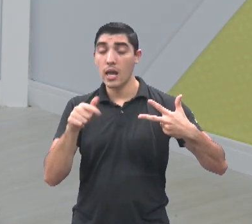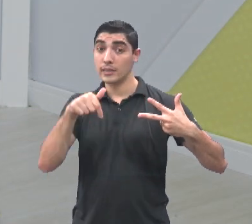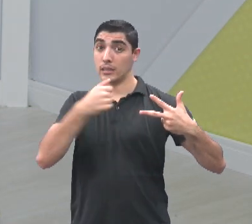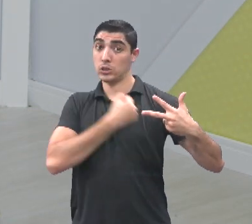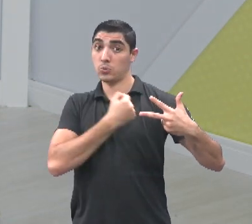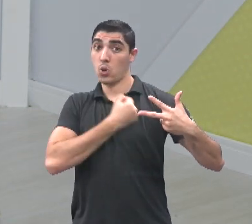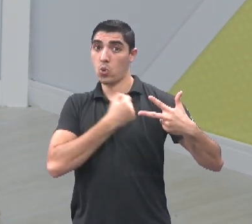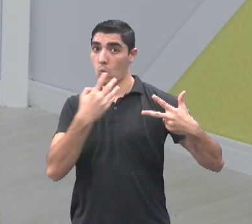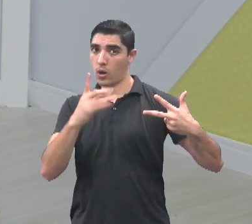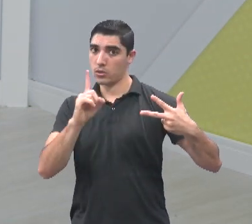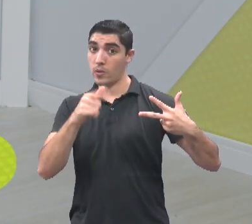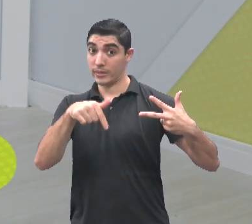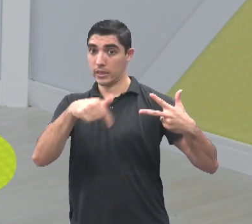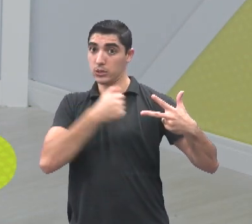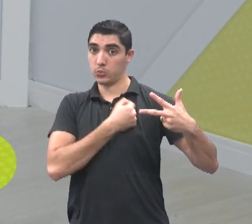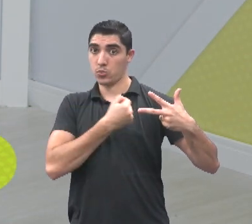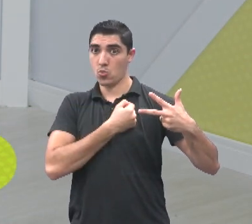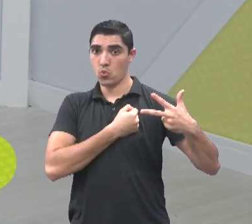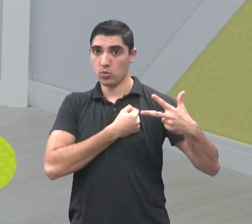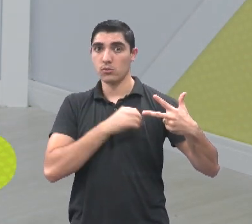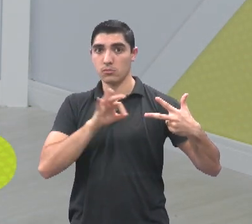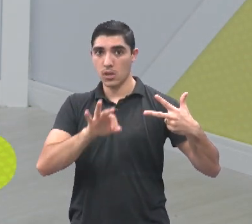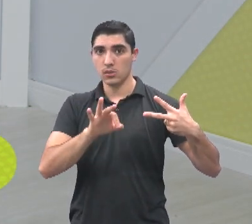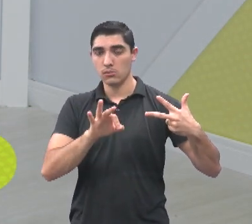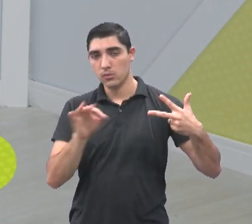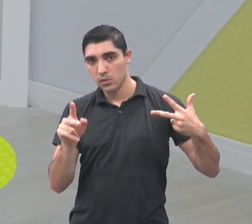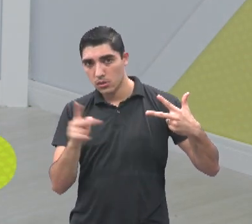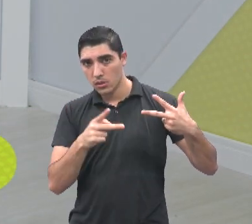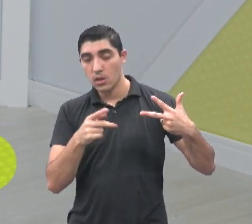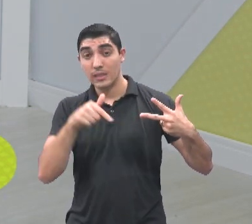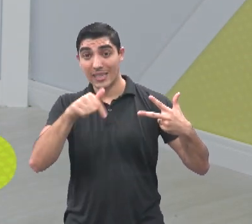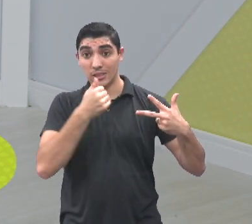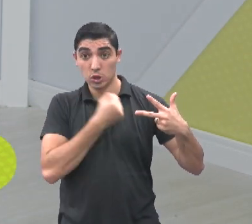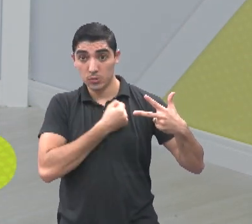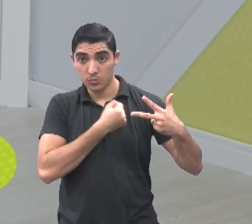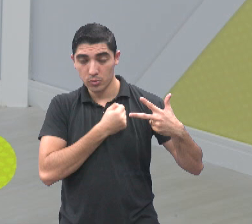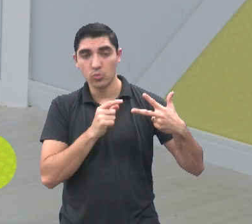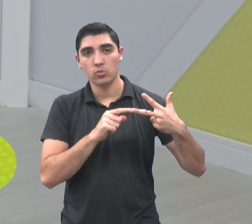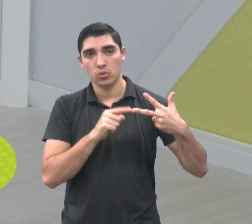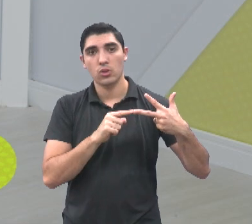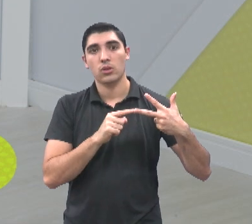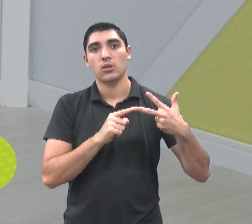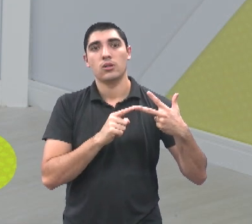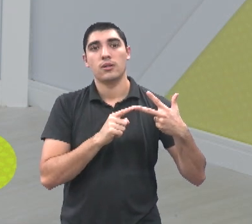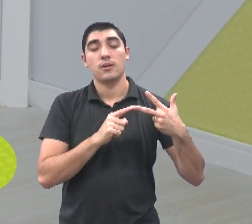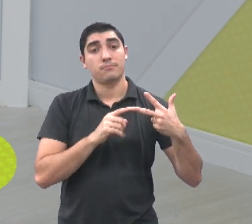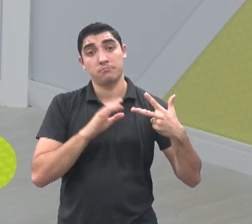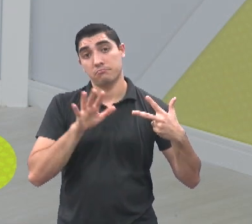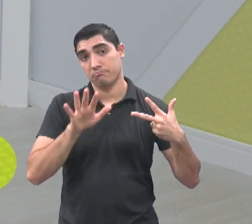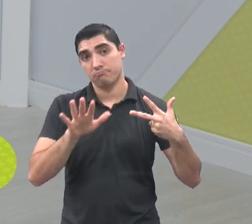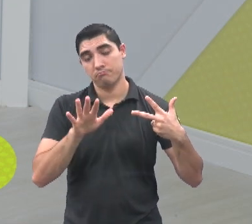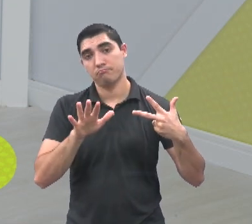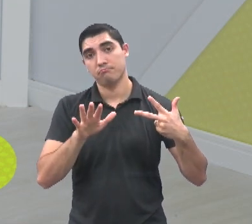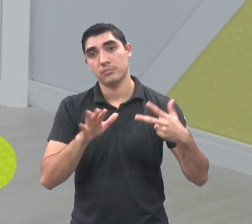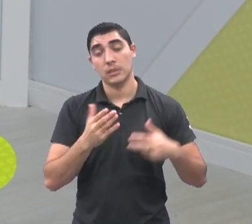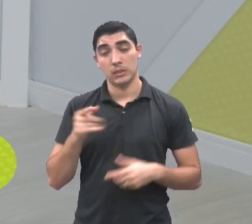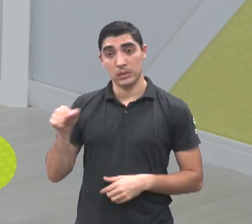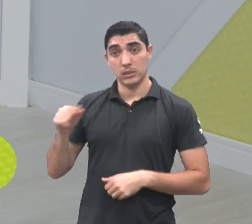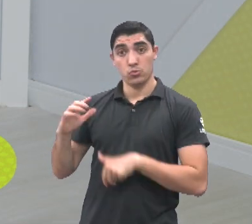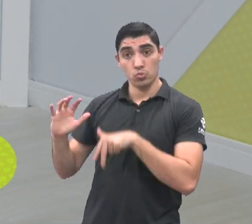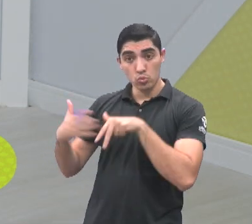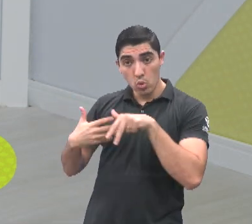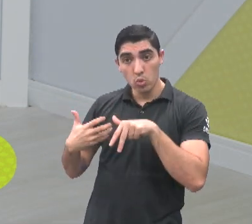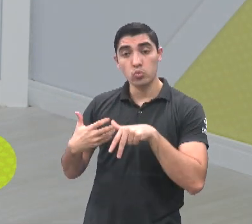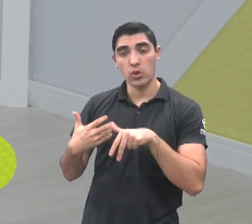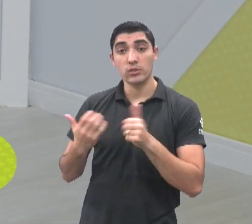não tem 4. Aqui só uma correção, aqui ele tem 7, não 4 pontos, mas é isso, o Joseense vai até